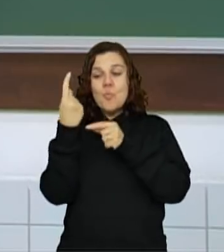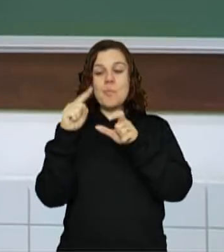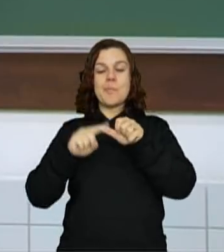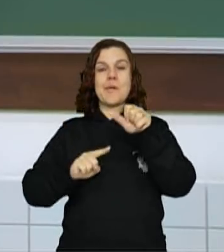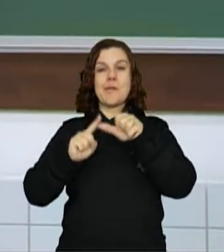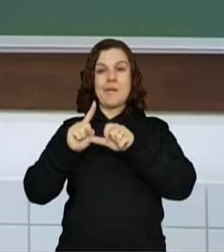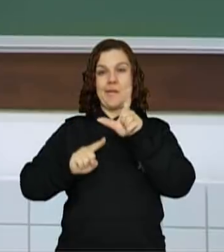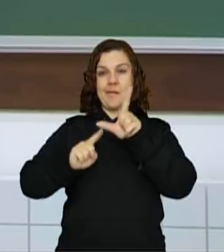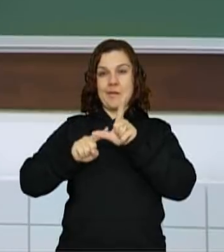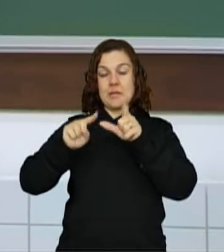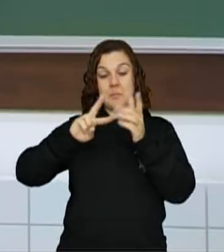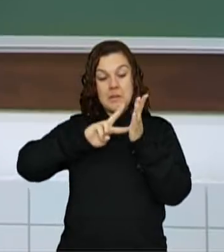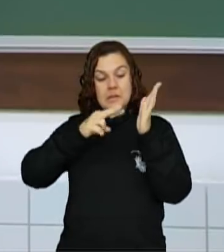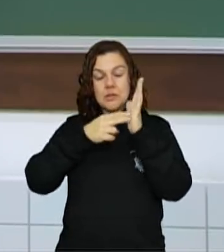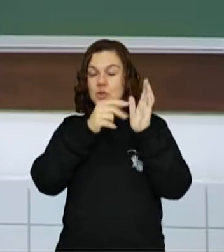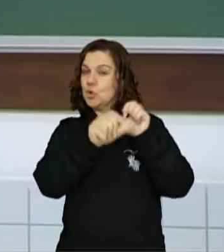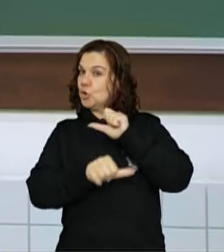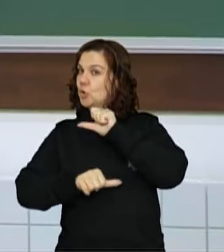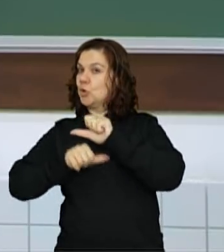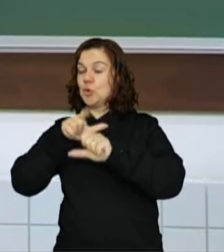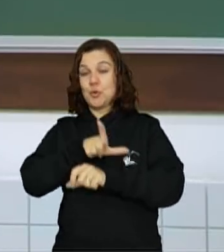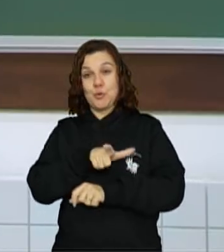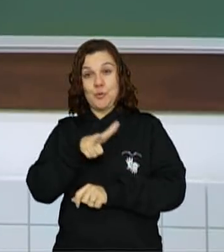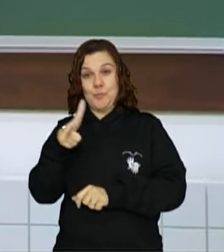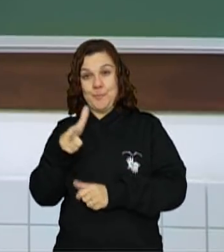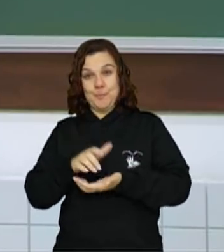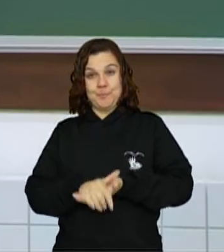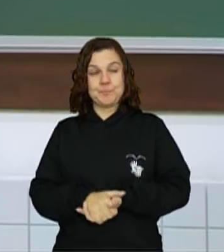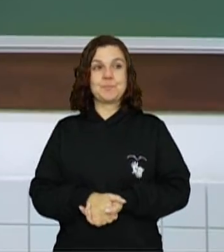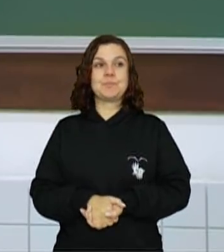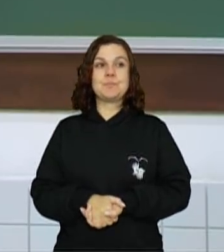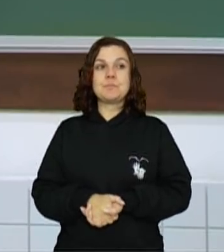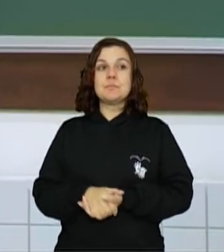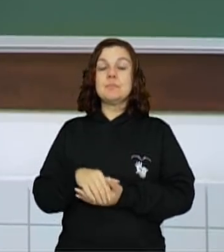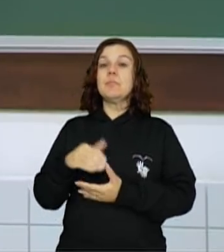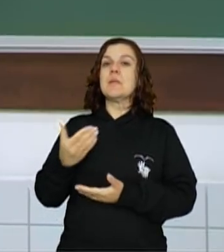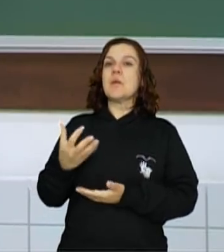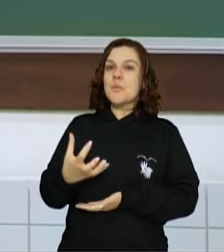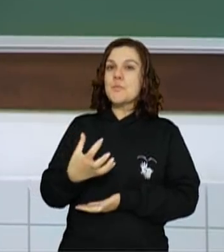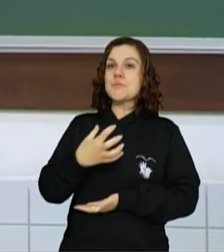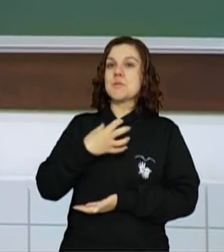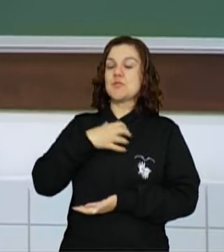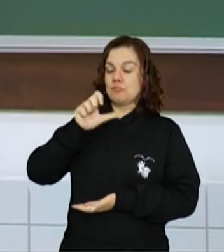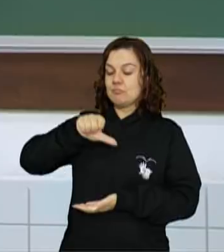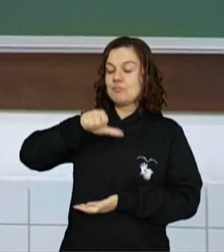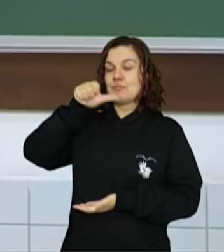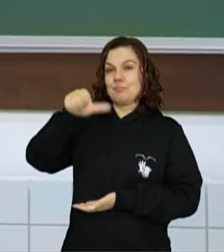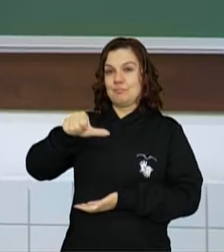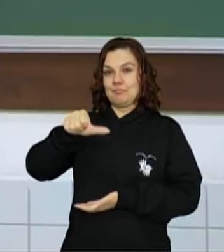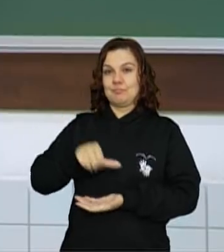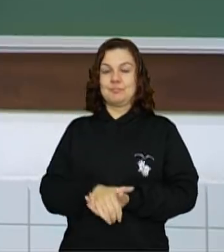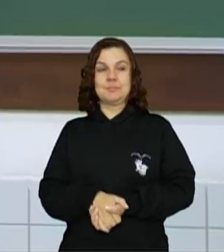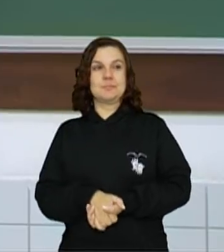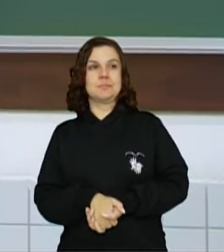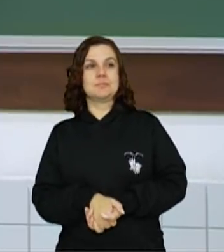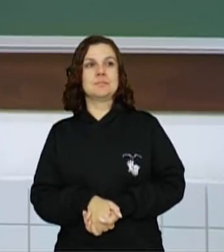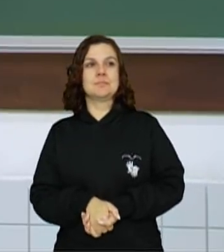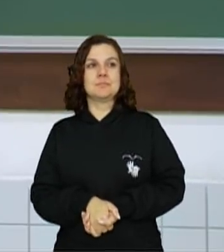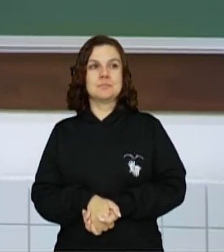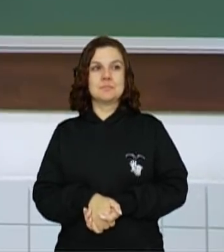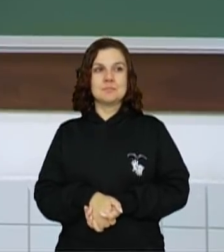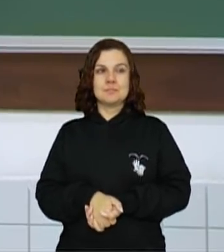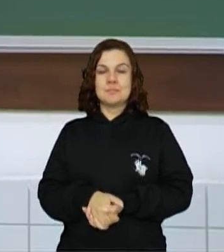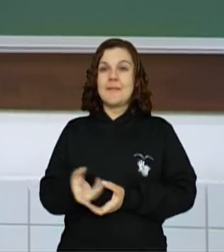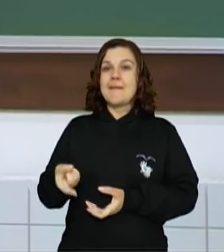mas que tem um significado diferente. Então, o sentido é diferente. E às